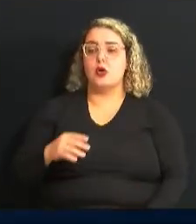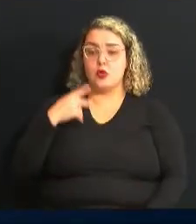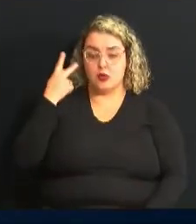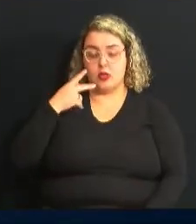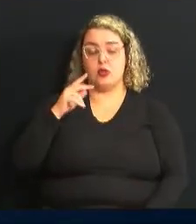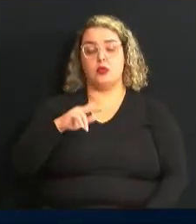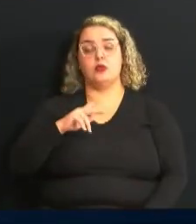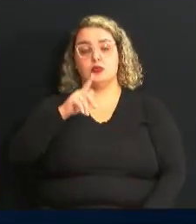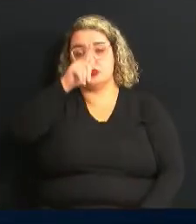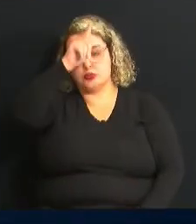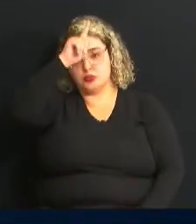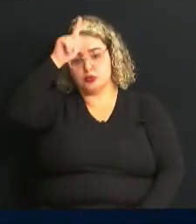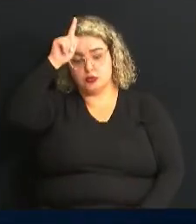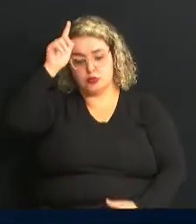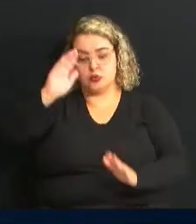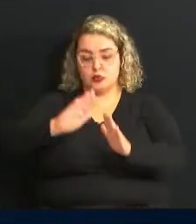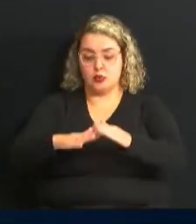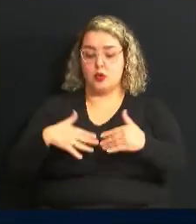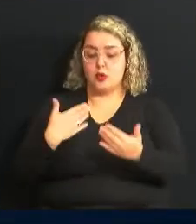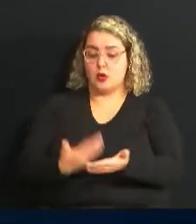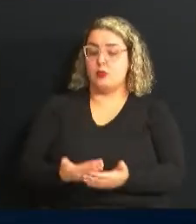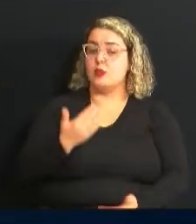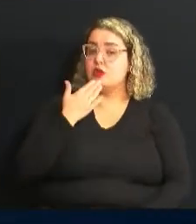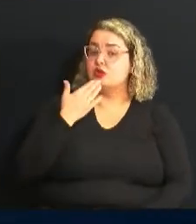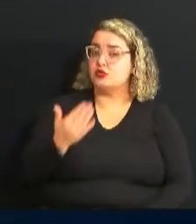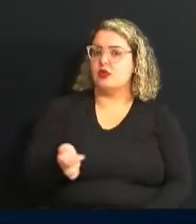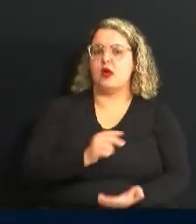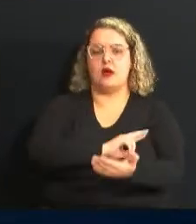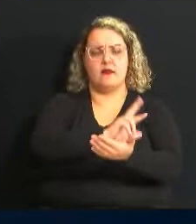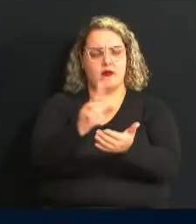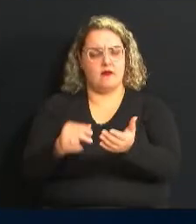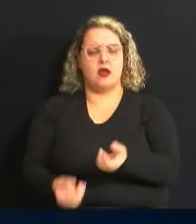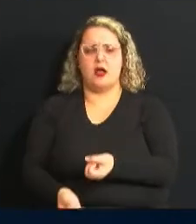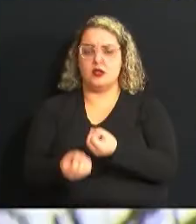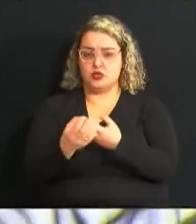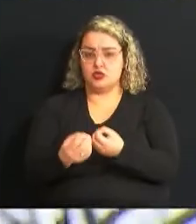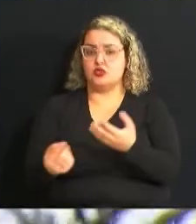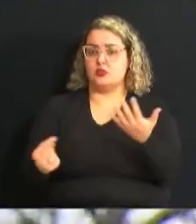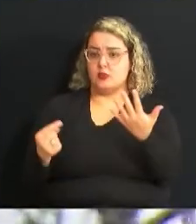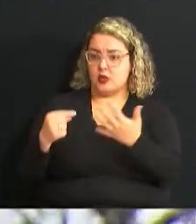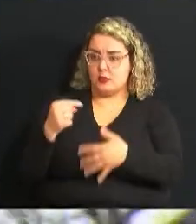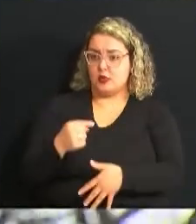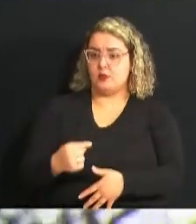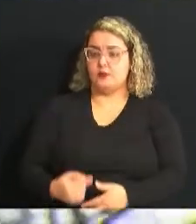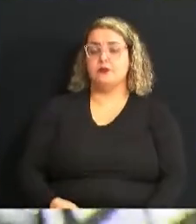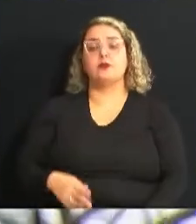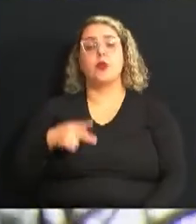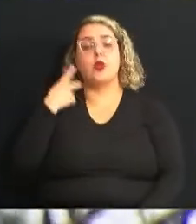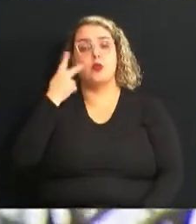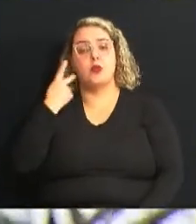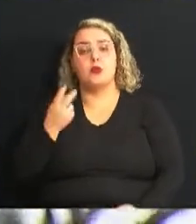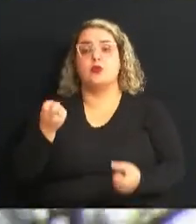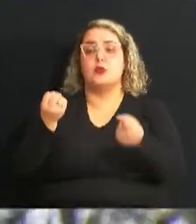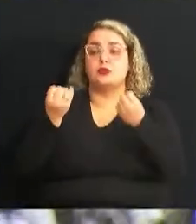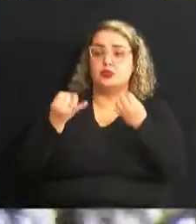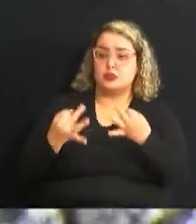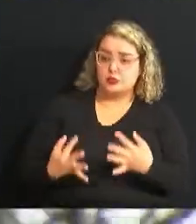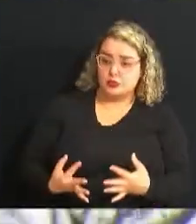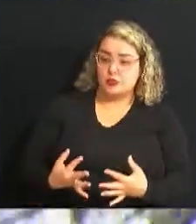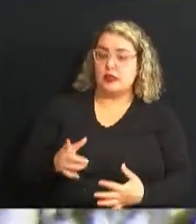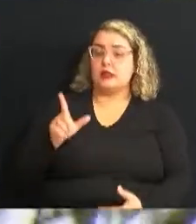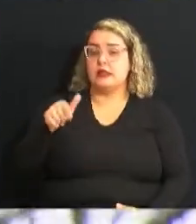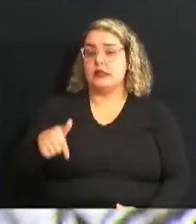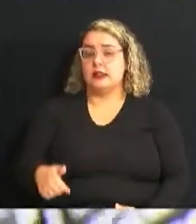protocolou um requerimento solicitando diversas informações sobre a questão. O parlamentar explicou que, após os